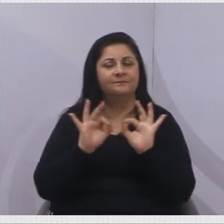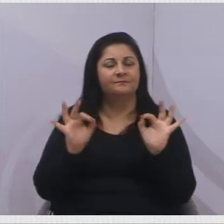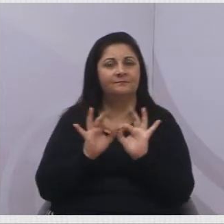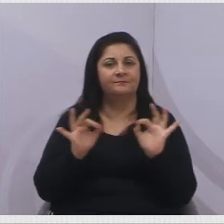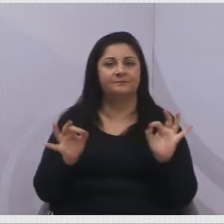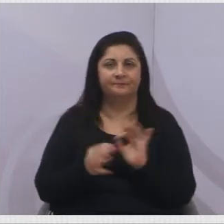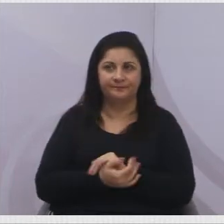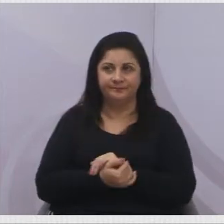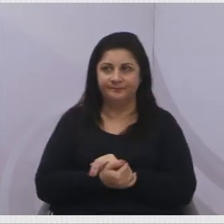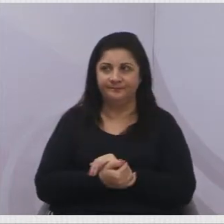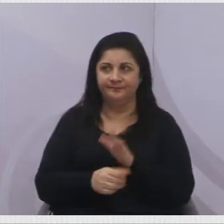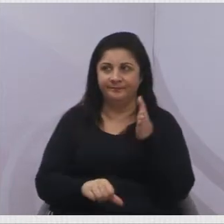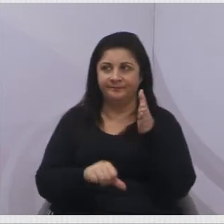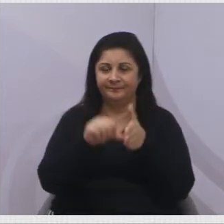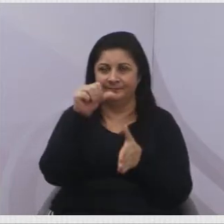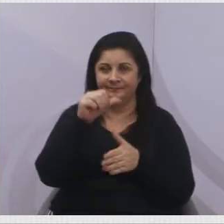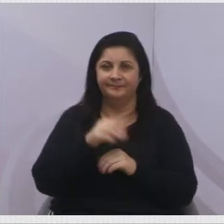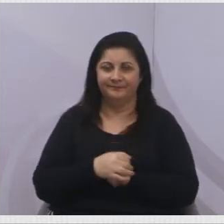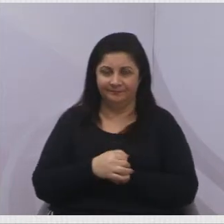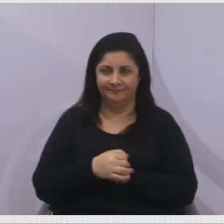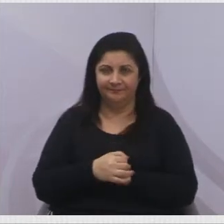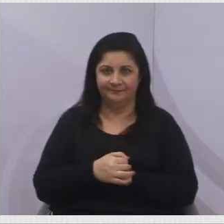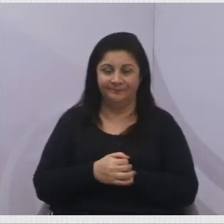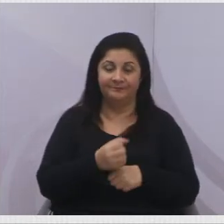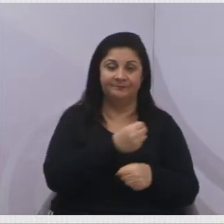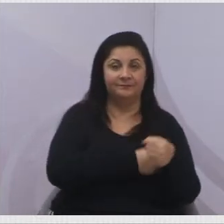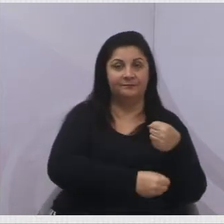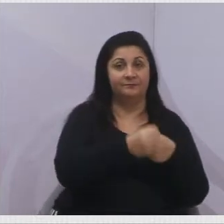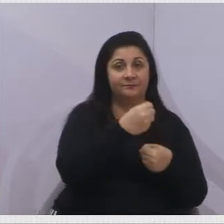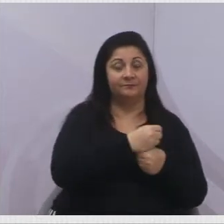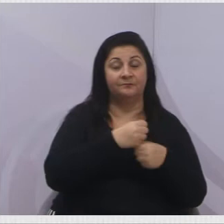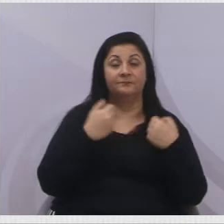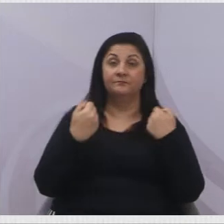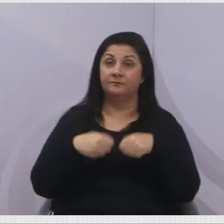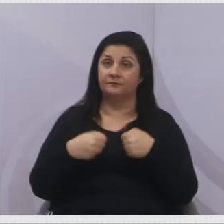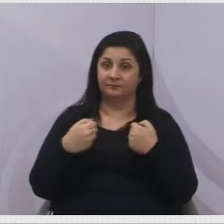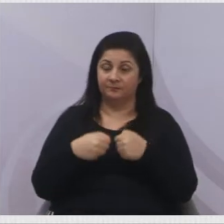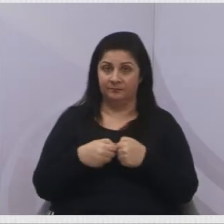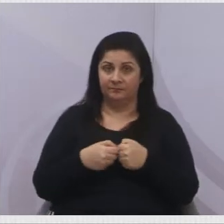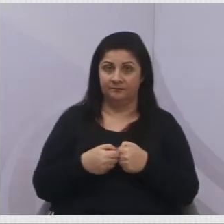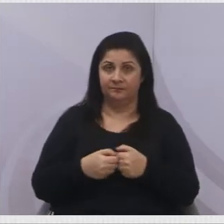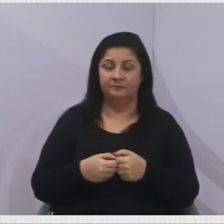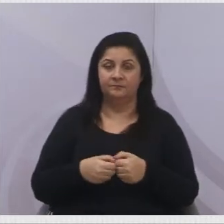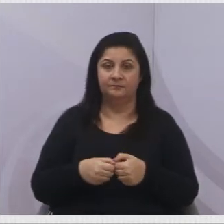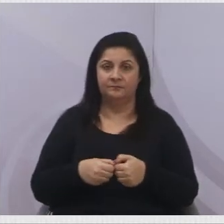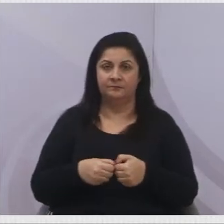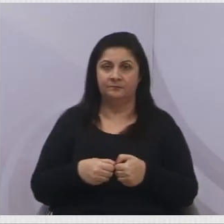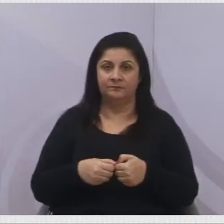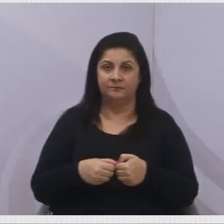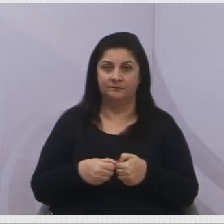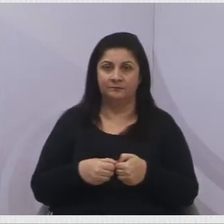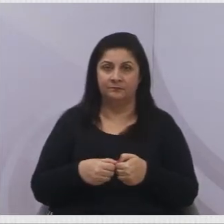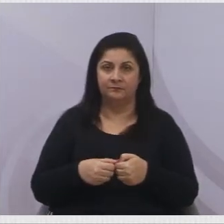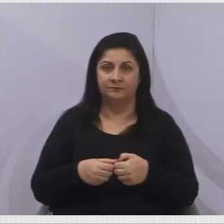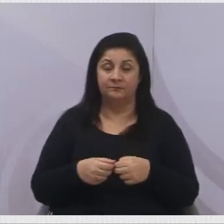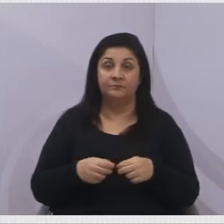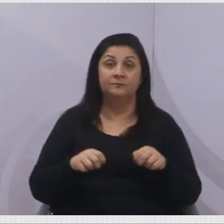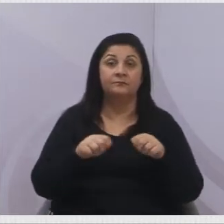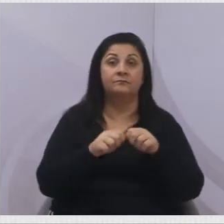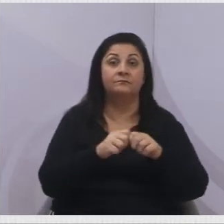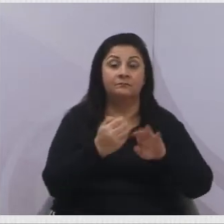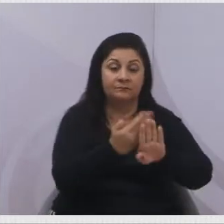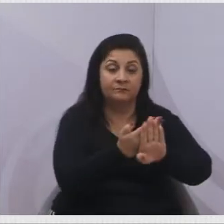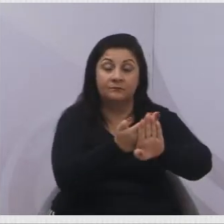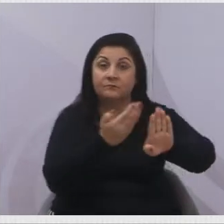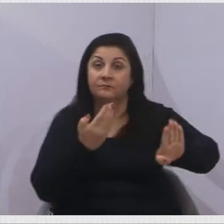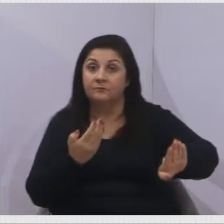simples. Primeiro, em 2020, nós precisávamos promover o isolamento